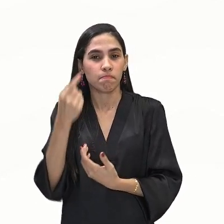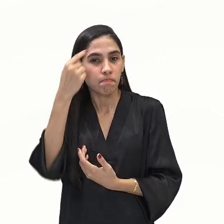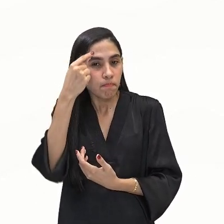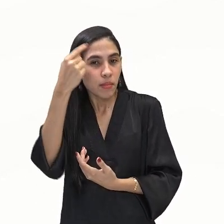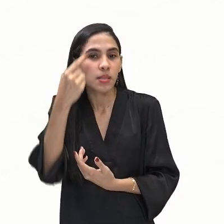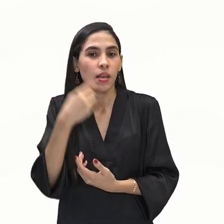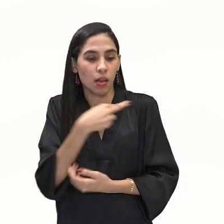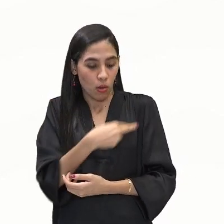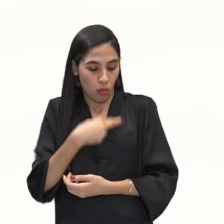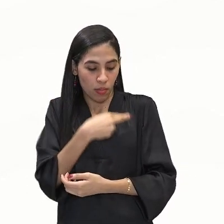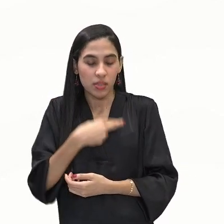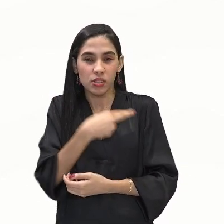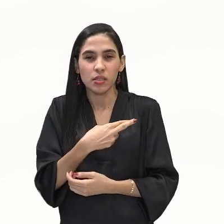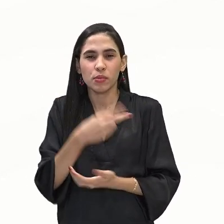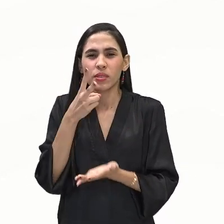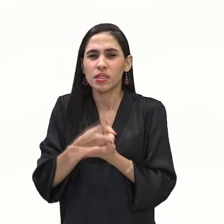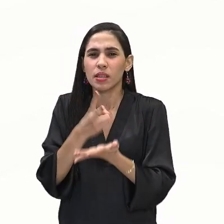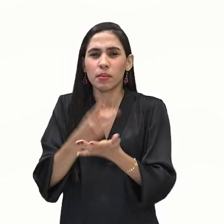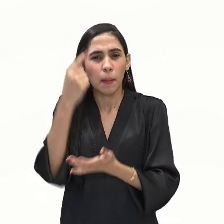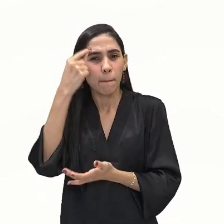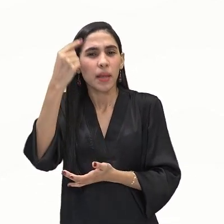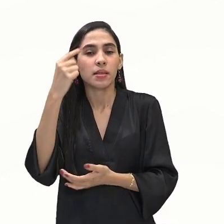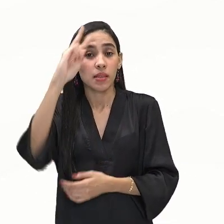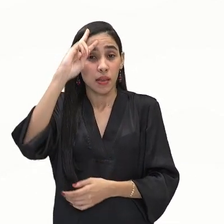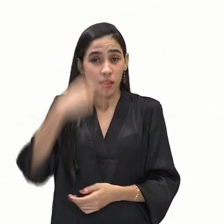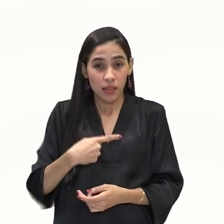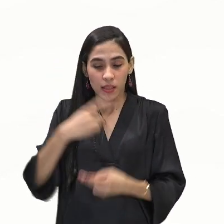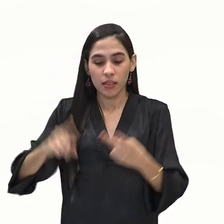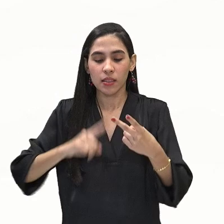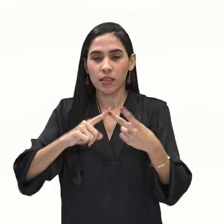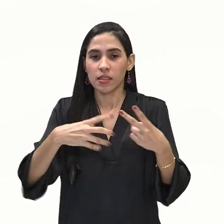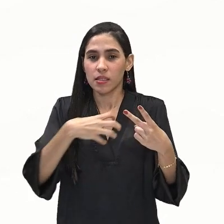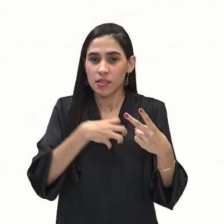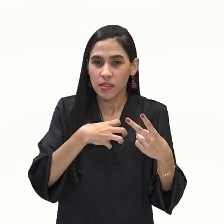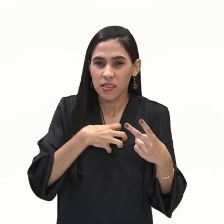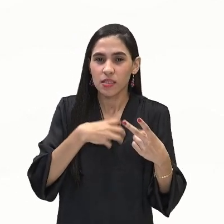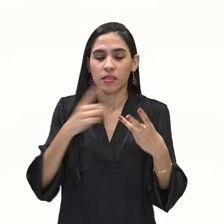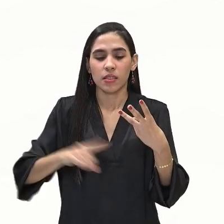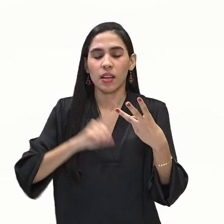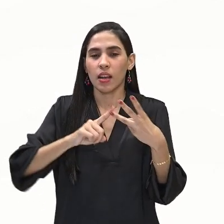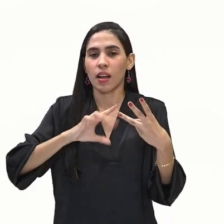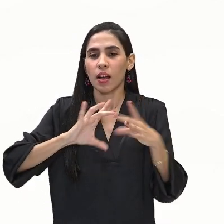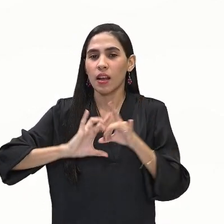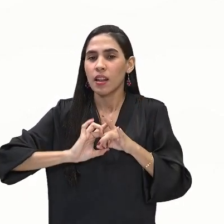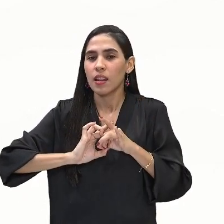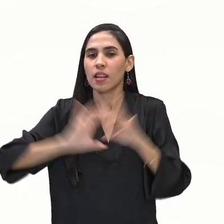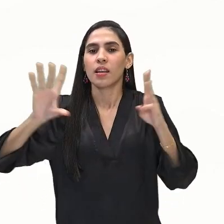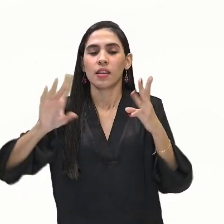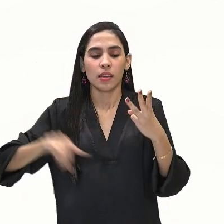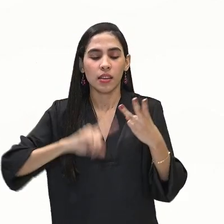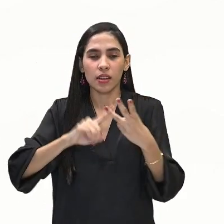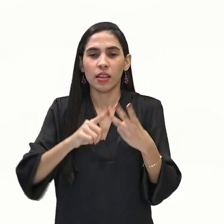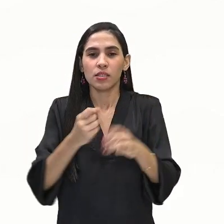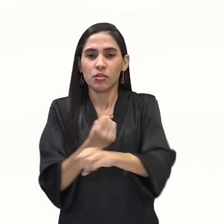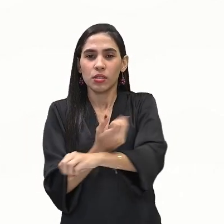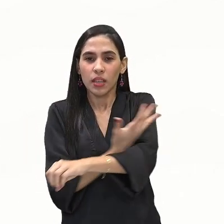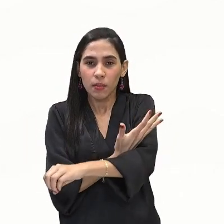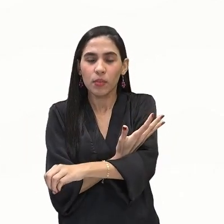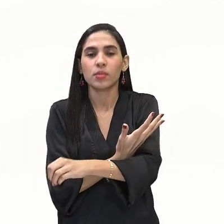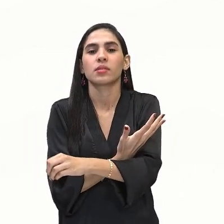romantismo, pense em egocentrismo, sentimentalismo, liberdade,